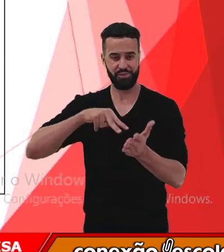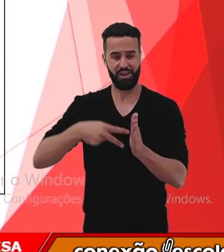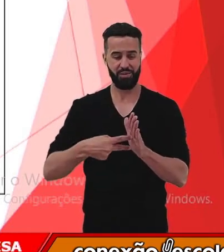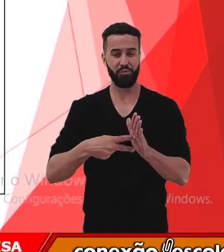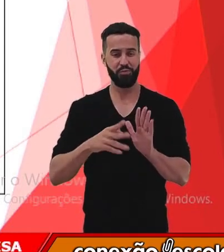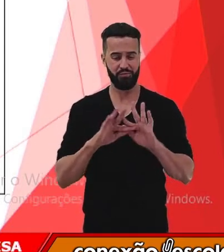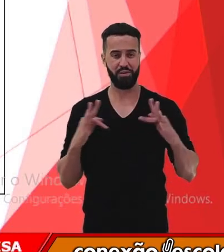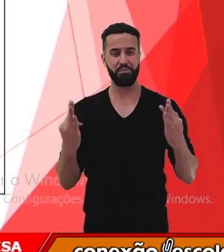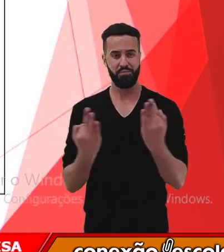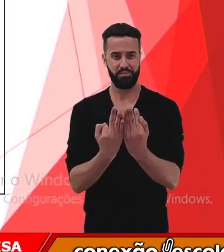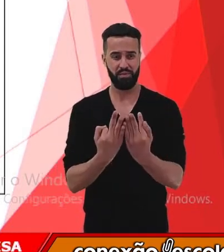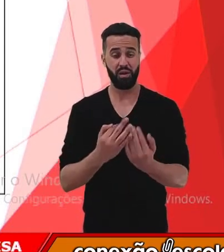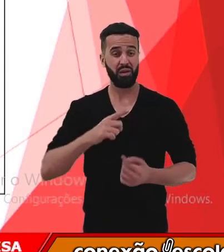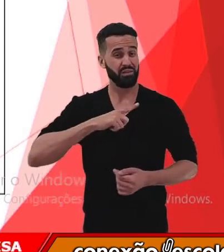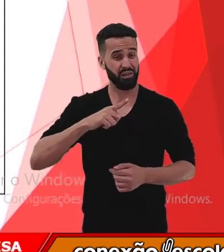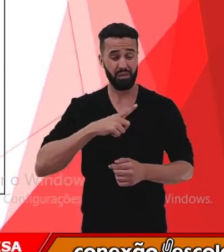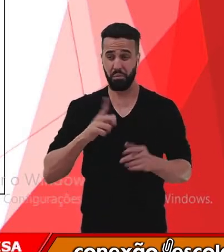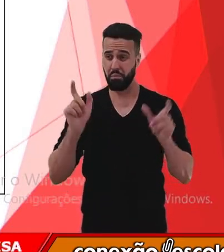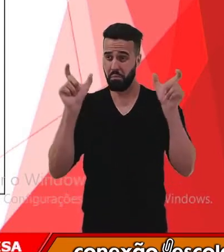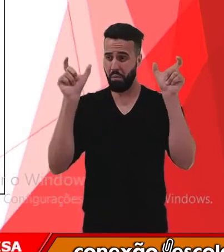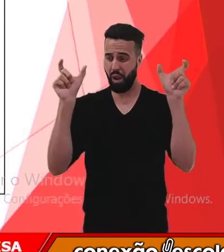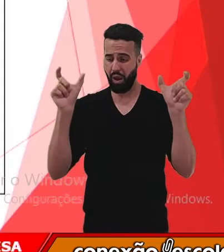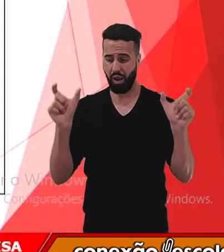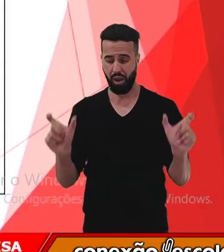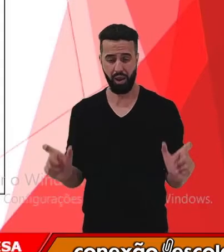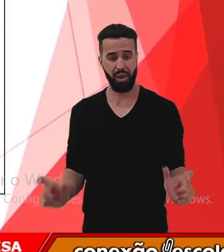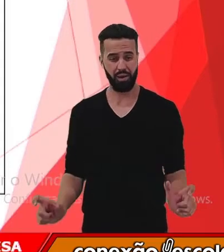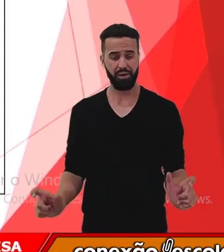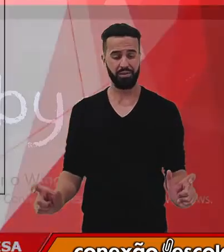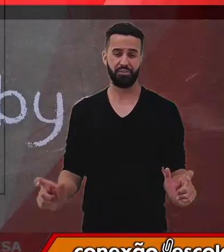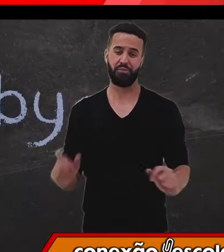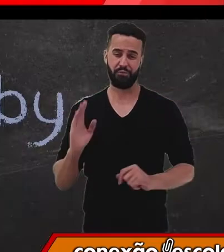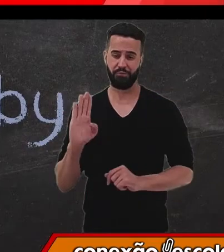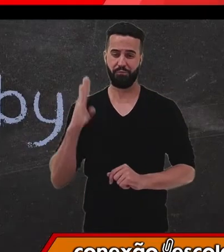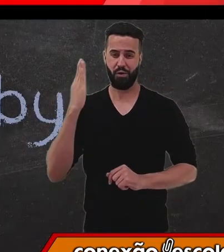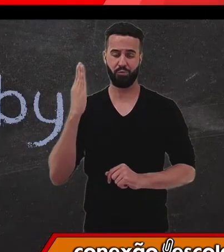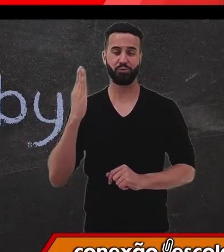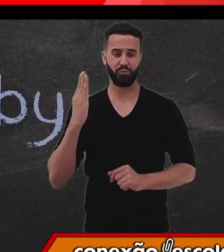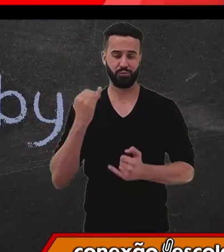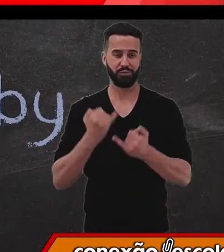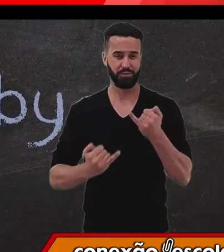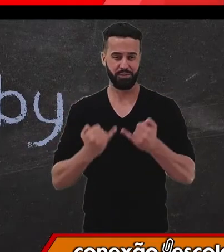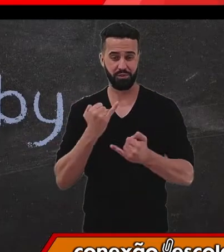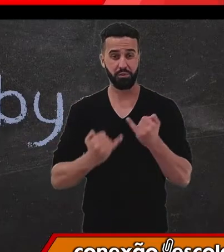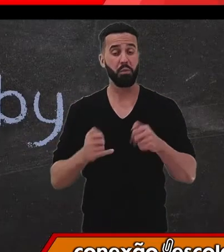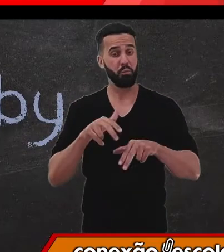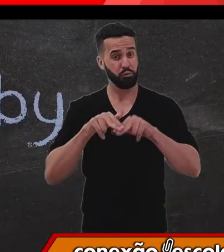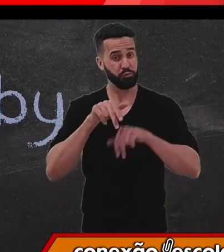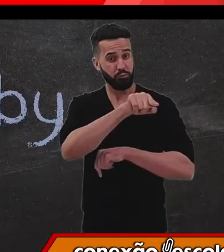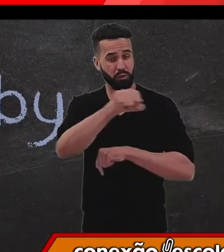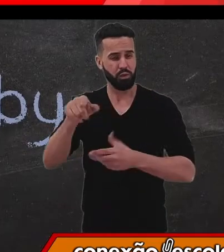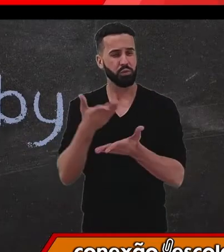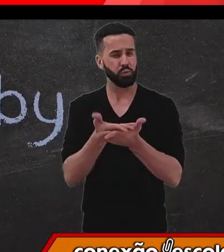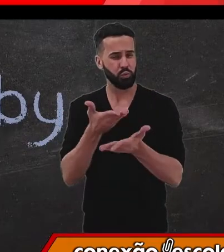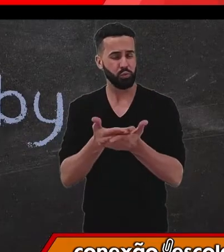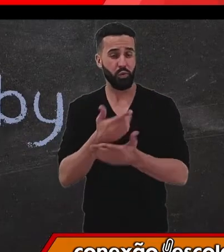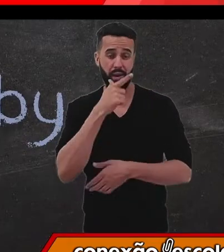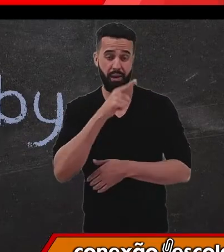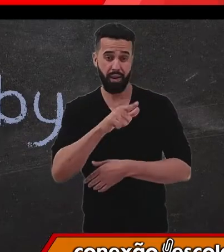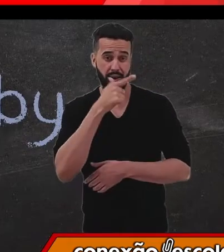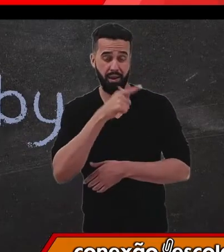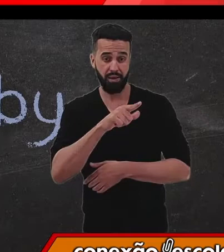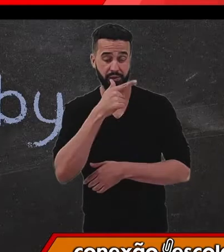que existem vários falsos cognatos e através da leitura, dos seus estudos de língua inglesa, que você vai conseguir aos